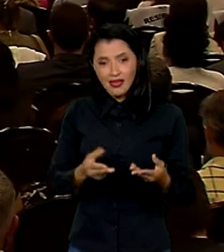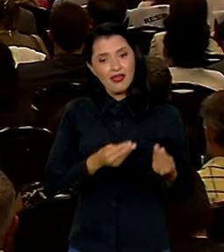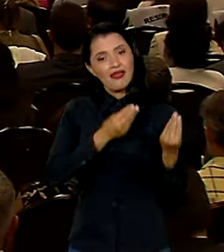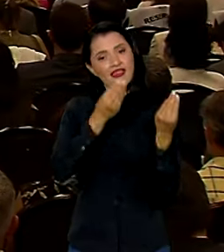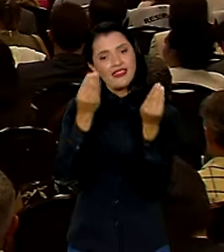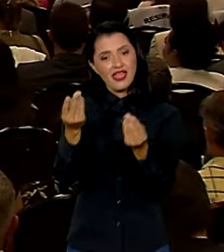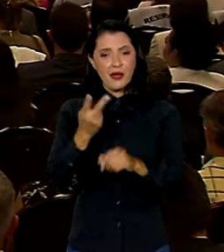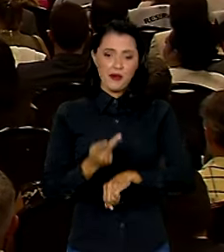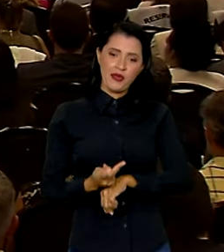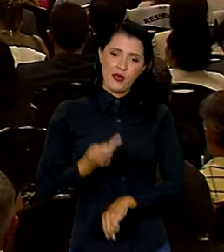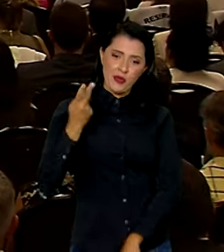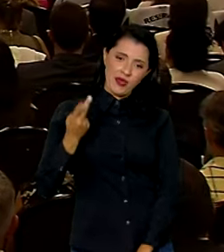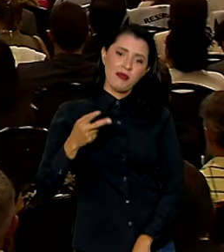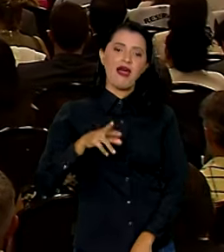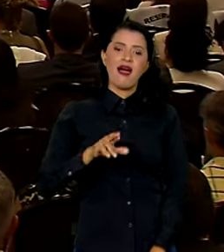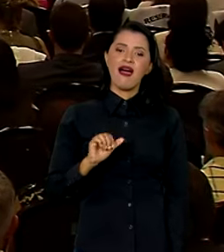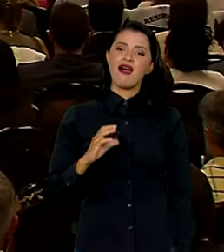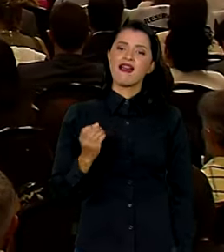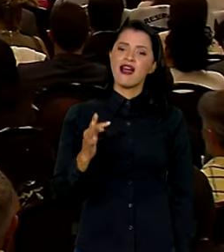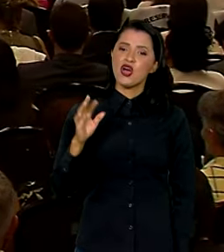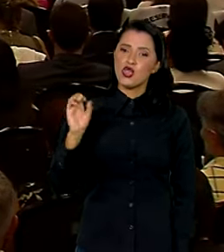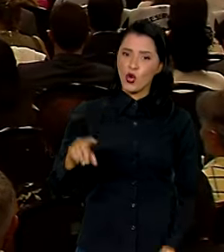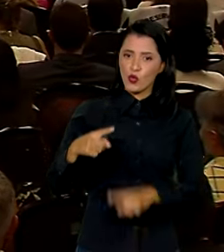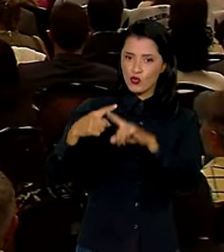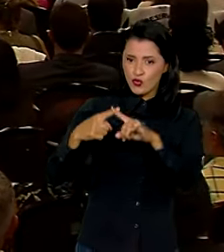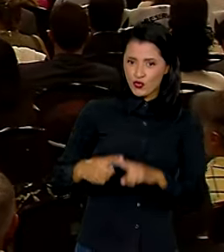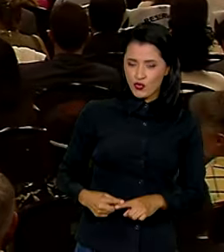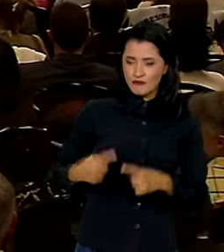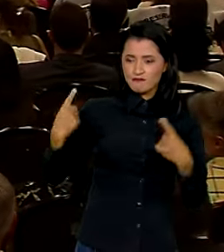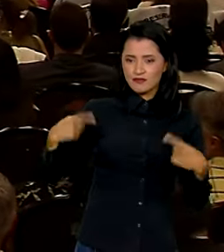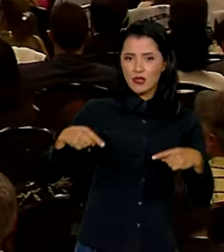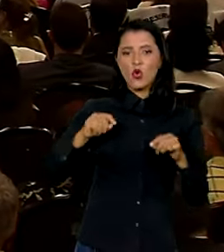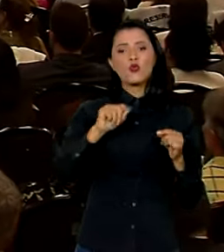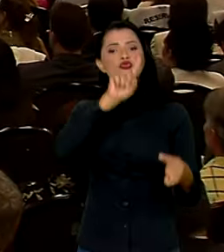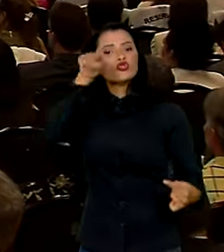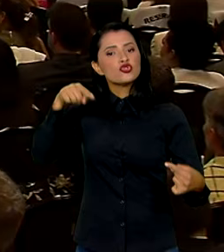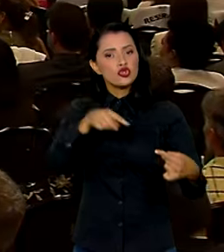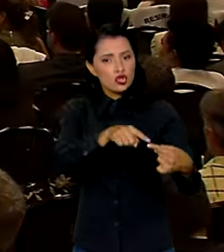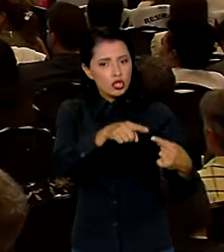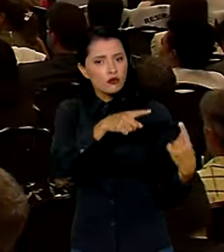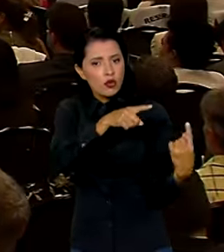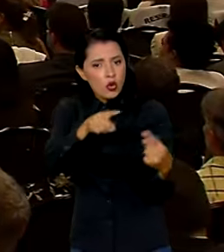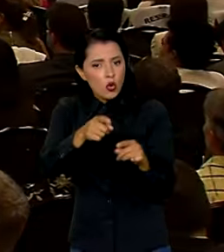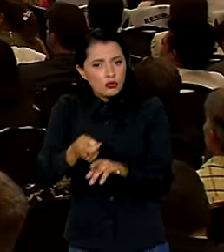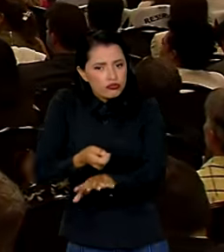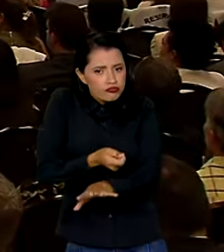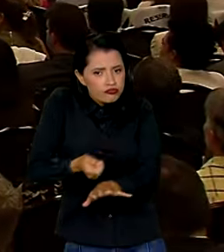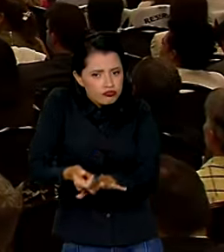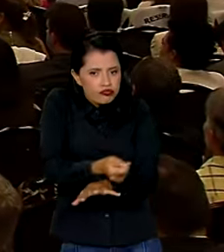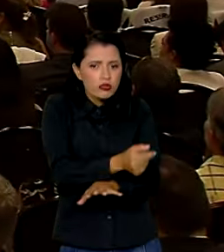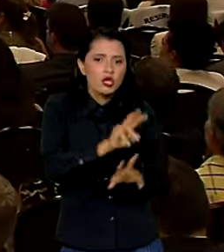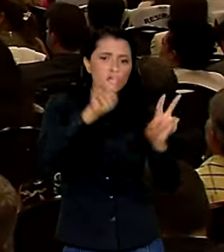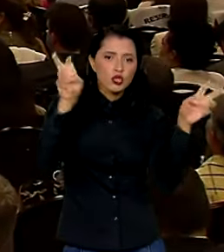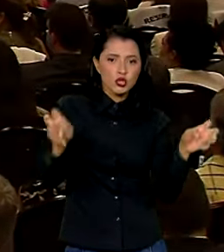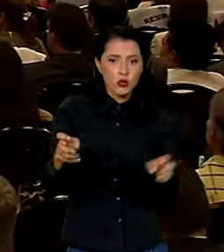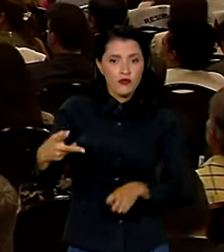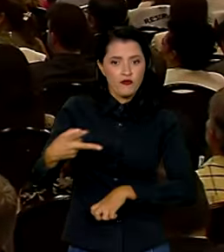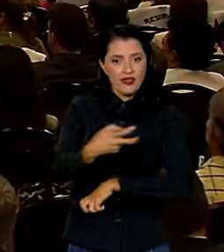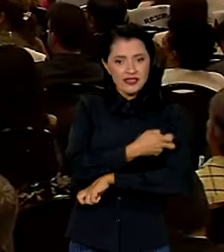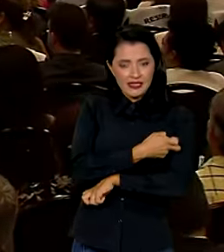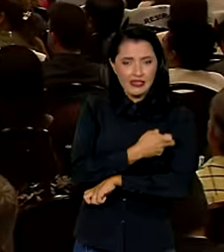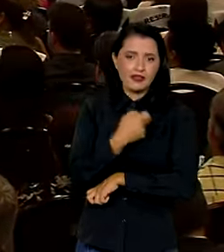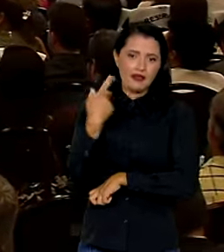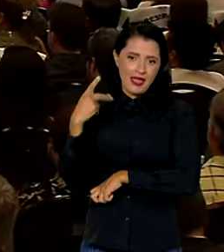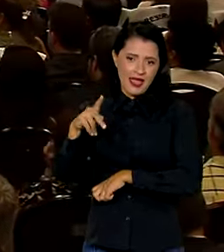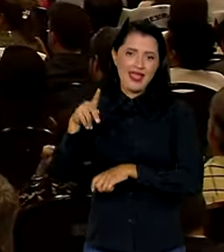da premiação do Hackathon, cujo objetivo é o combate à desinformação sobre vacinas com estudantes